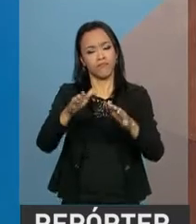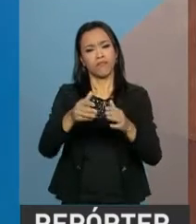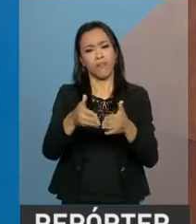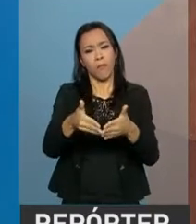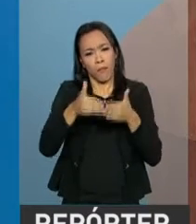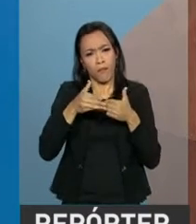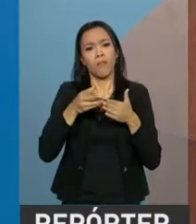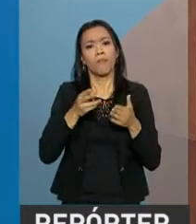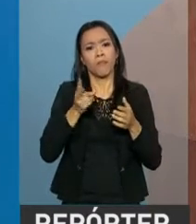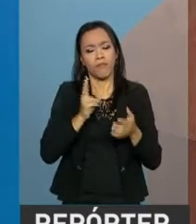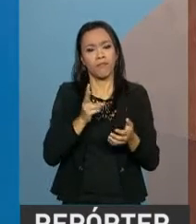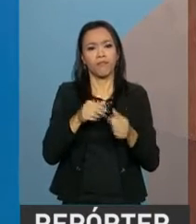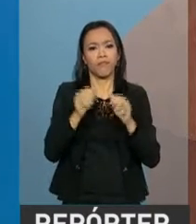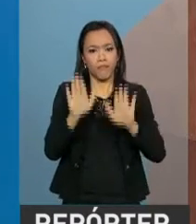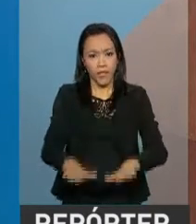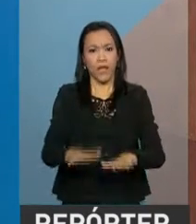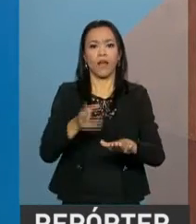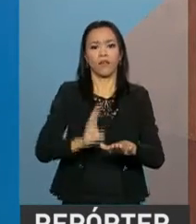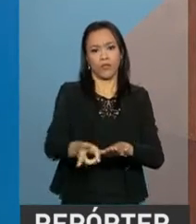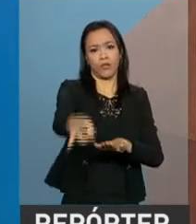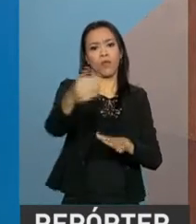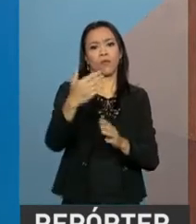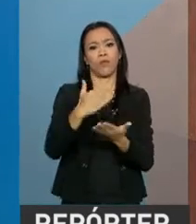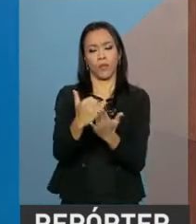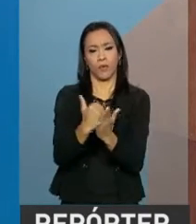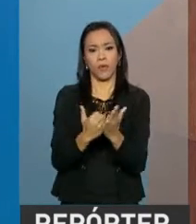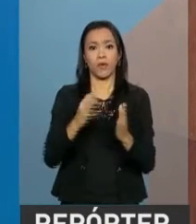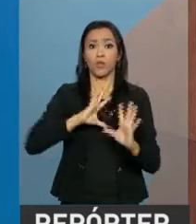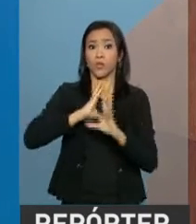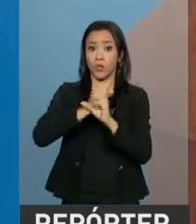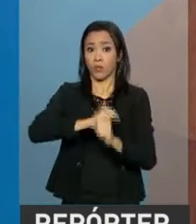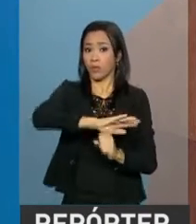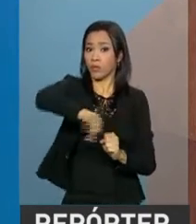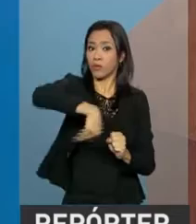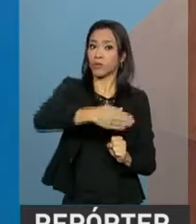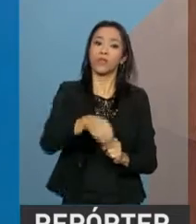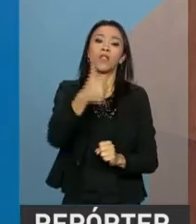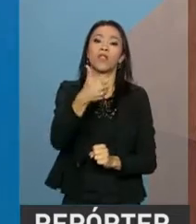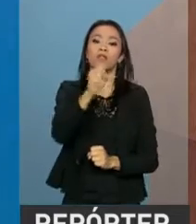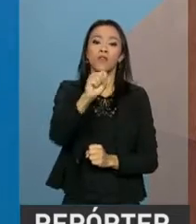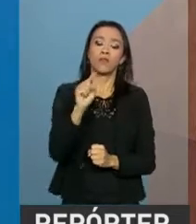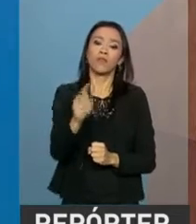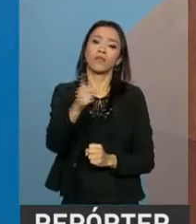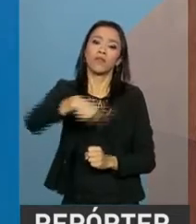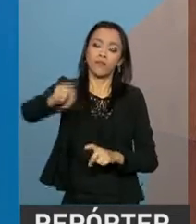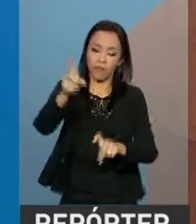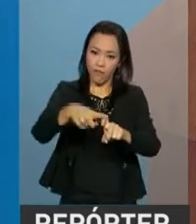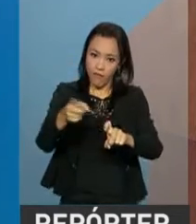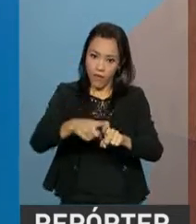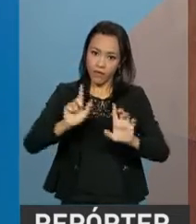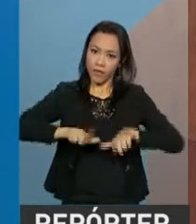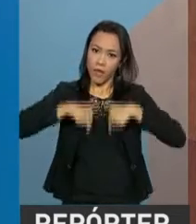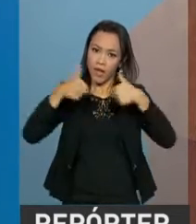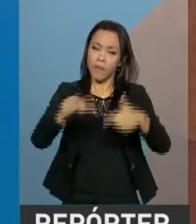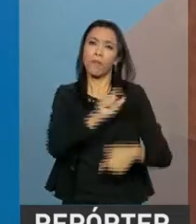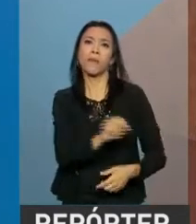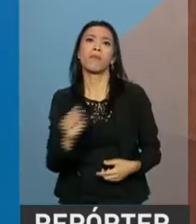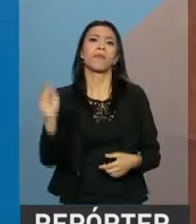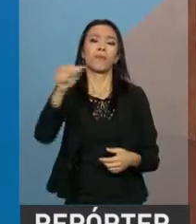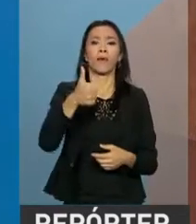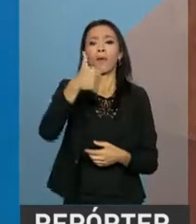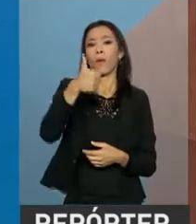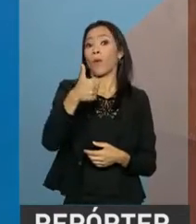continuar atuando no Brasil ao todo o programa tem cerca de 18 mil médicos atuando em mais de